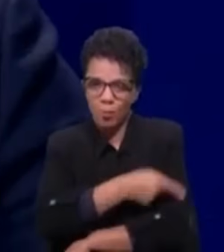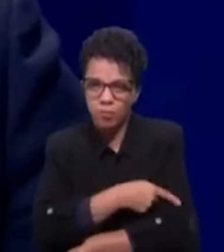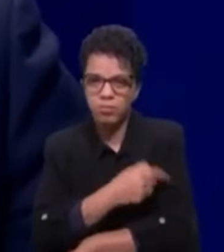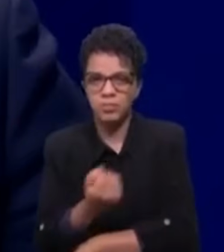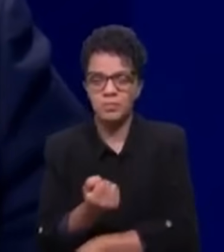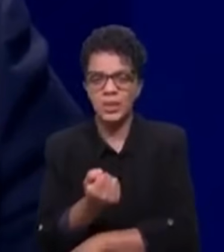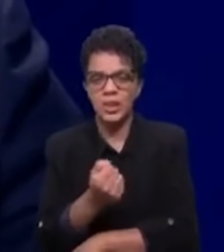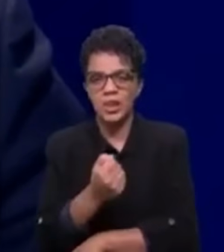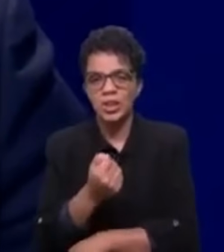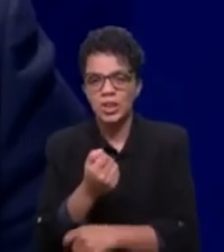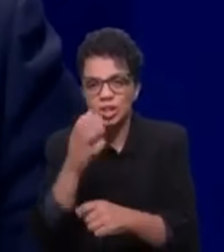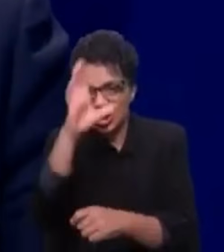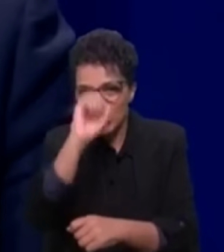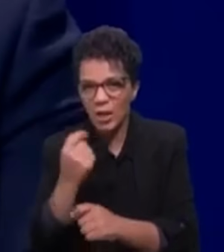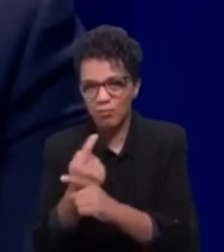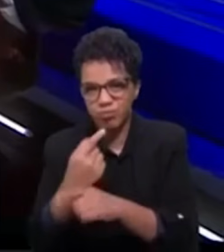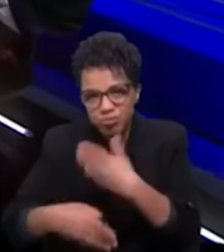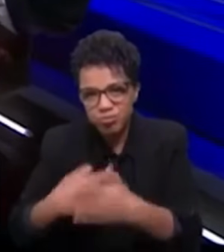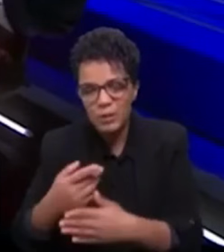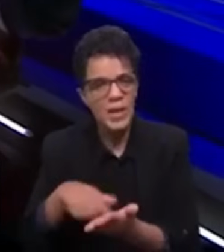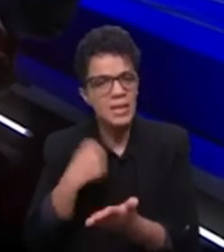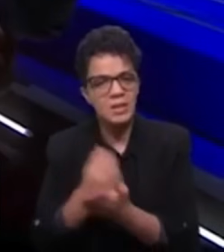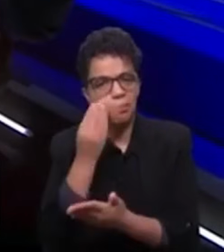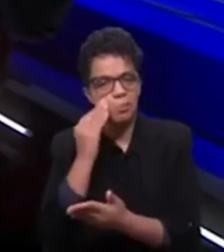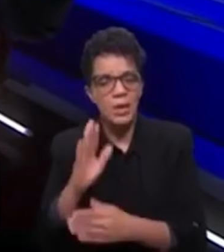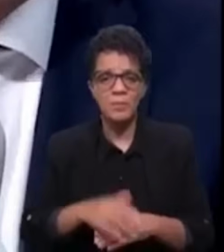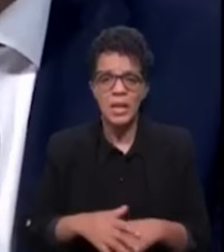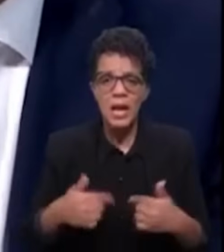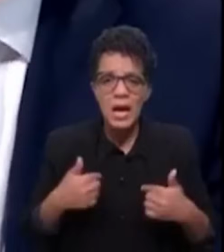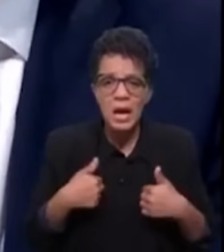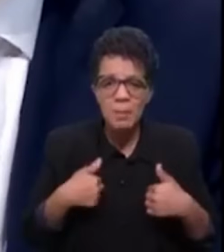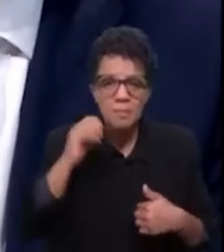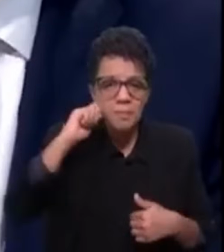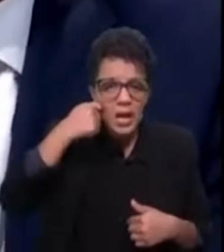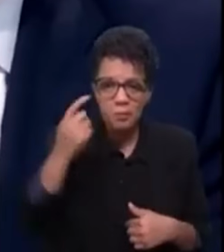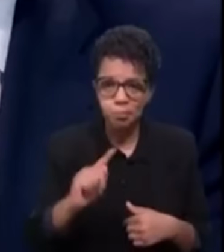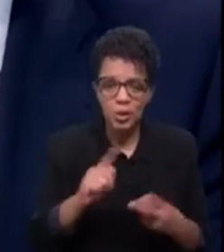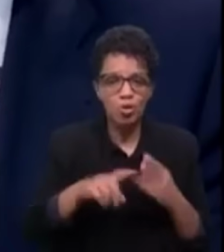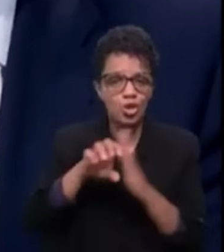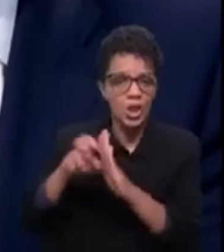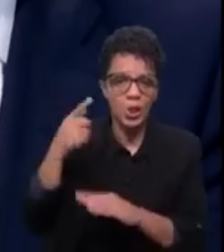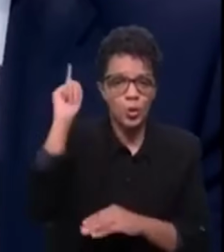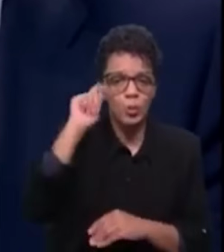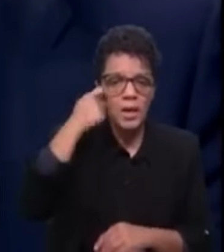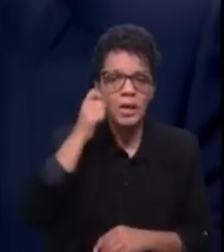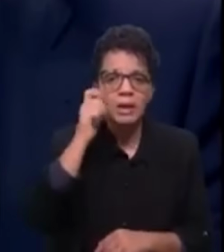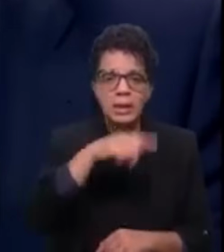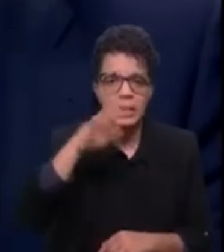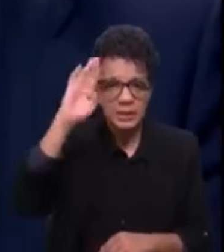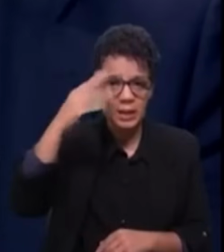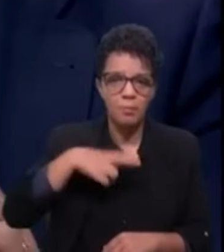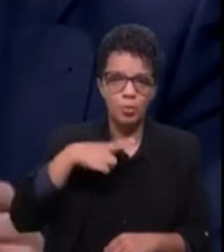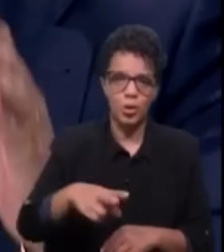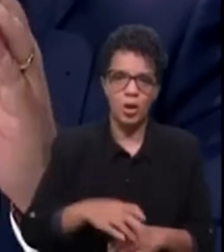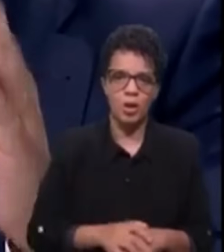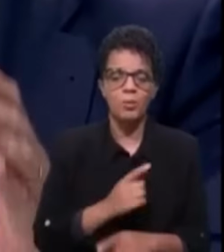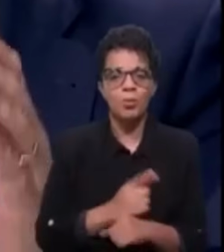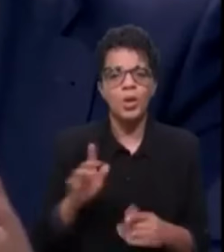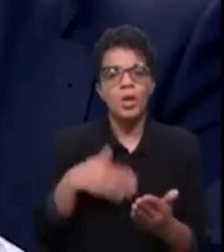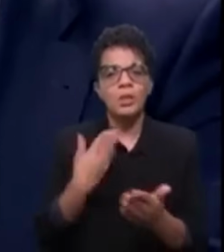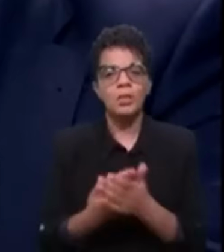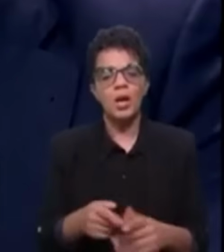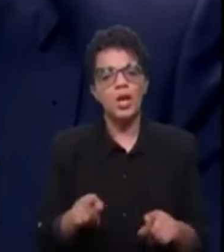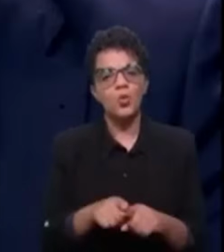óis Montenegro tem sido sempre assim não sabe a mim não é a mim que me prejudica nem a chega sabe quem é que está a prejudicar é ao país porque está a ser o